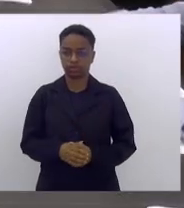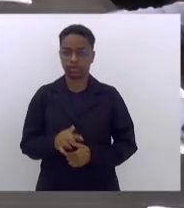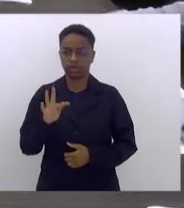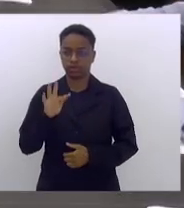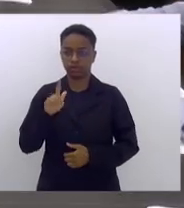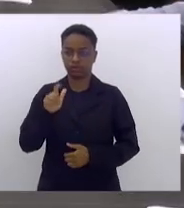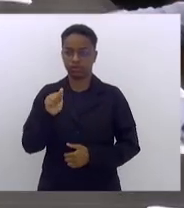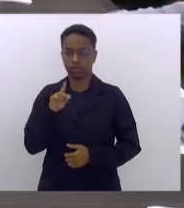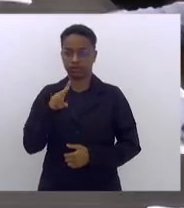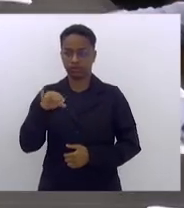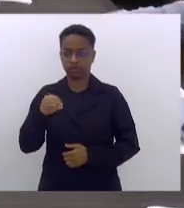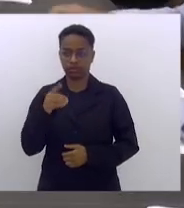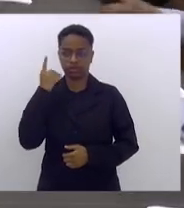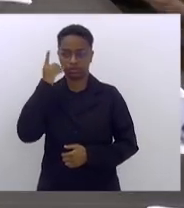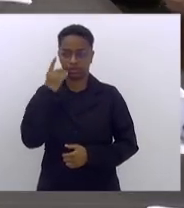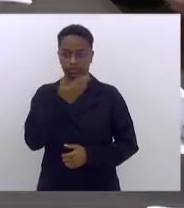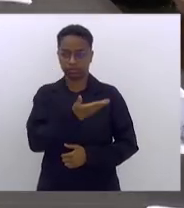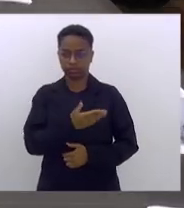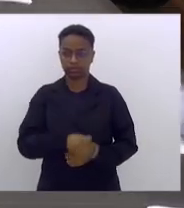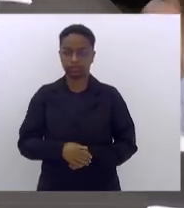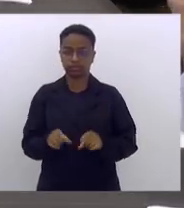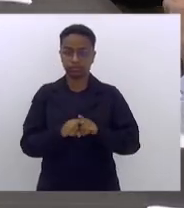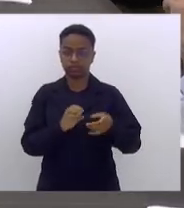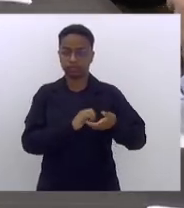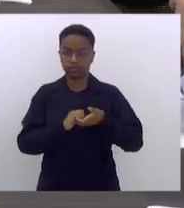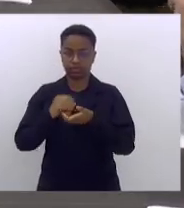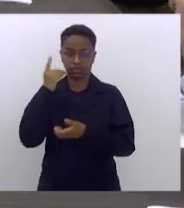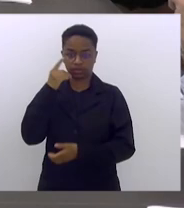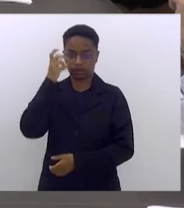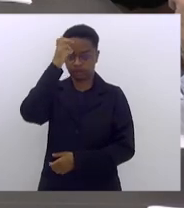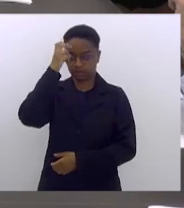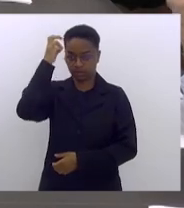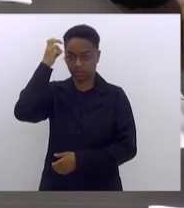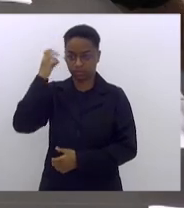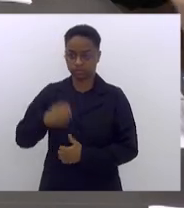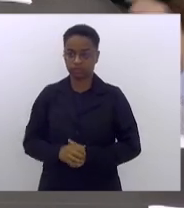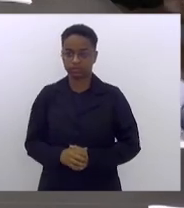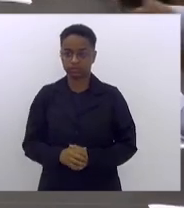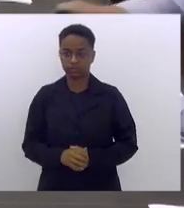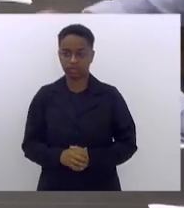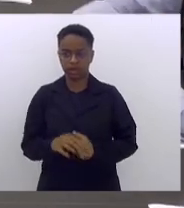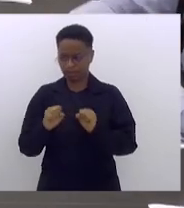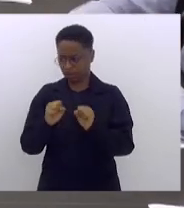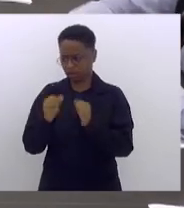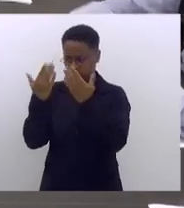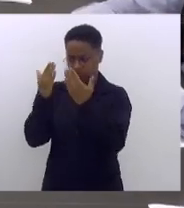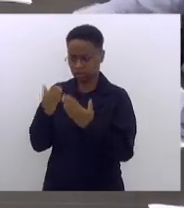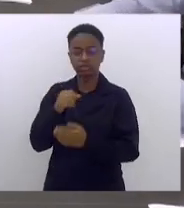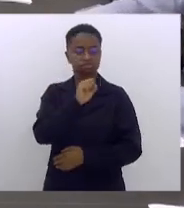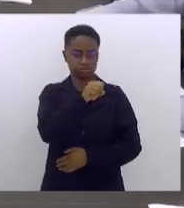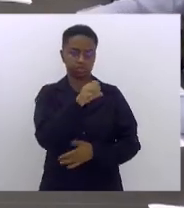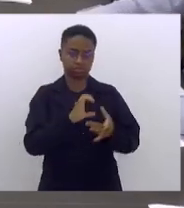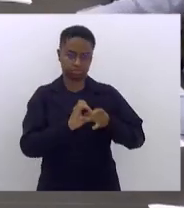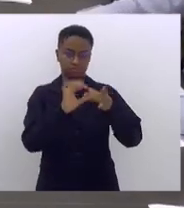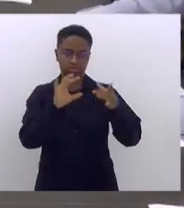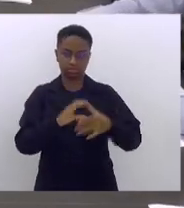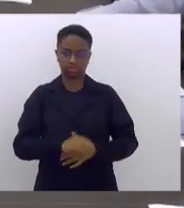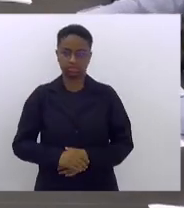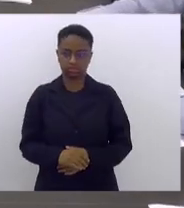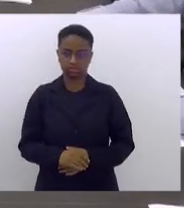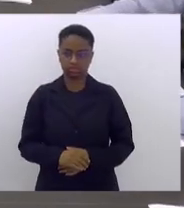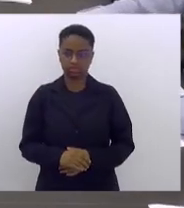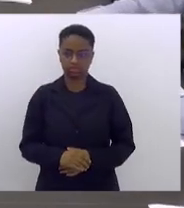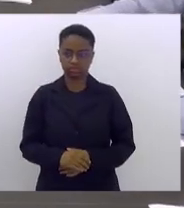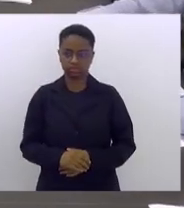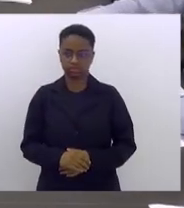aqui é um cumprimento. Senhor presidente. Assim como cumprimento a deputada Verônica também. Vossa Excelência vai me conceder a vista. Sim, está com vista para o deputado... Vou dar um pela ordem,